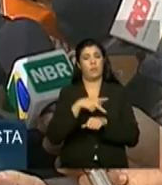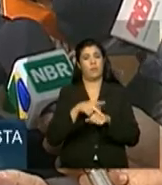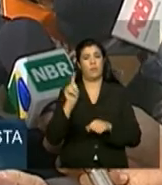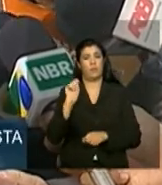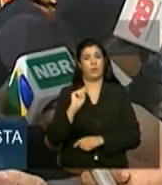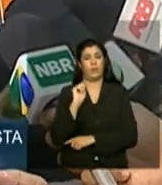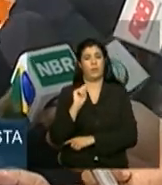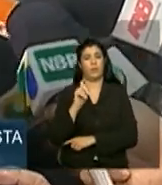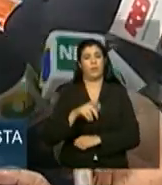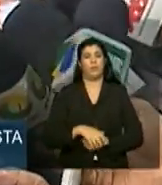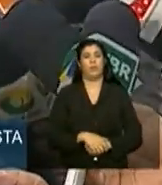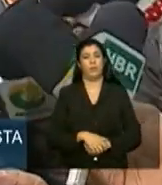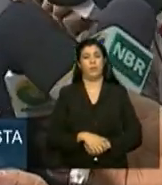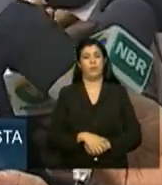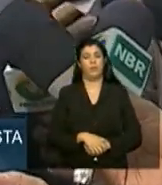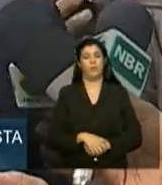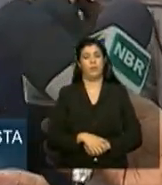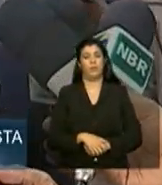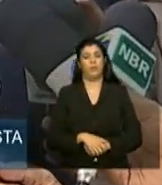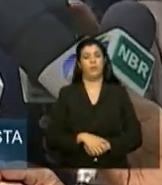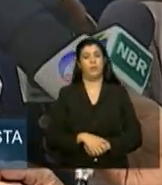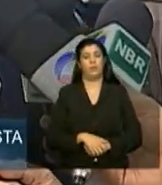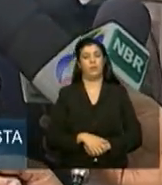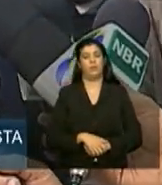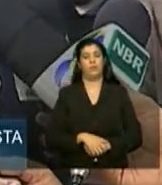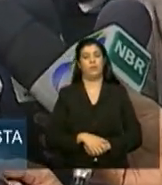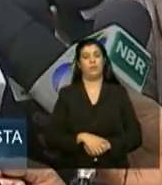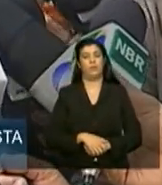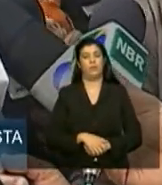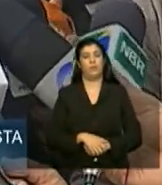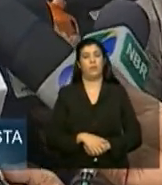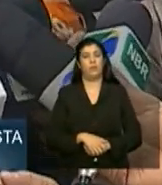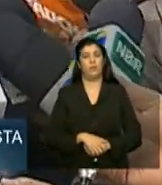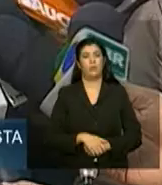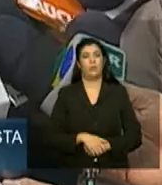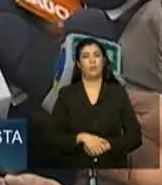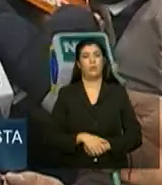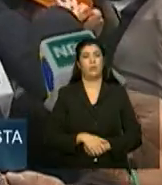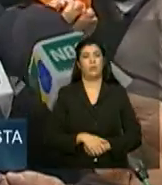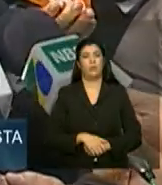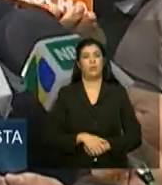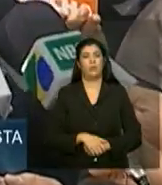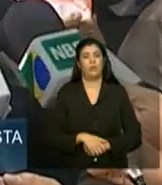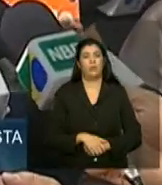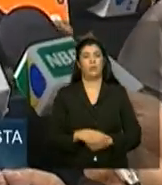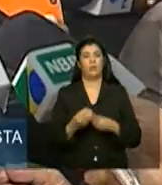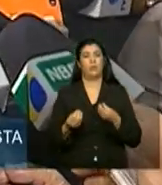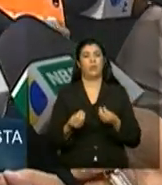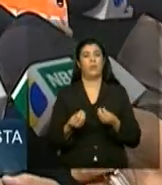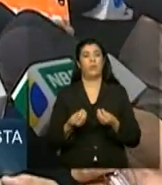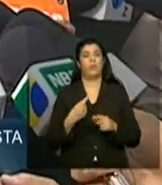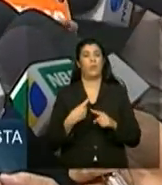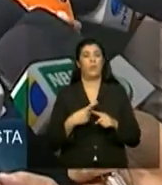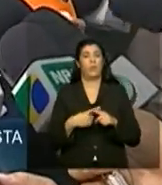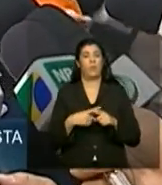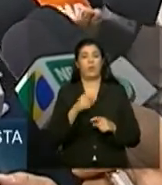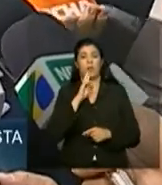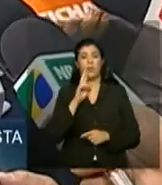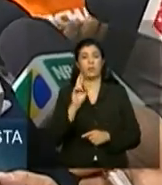na Argentina. As pesquisas em Argentina, como vão contribuir a esta investigação? É porque há